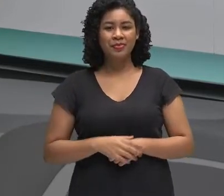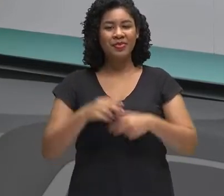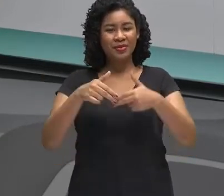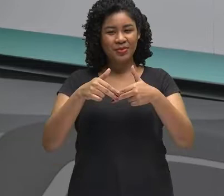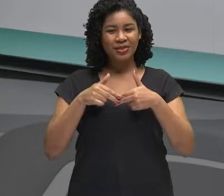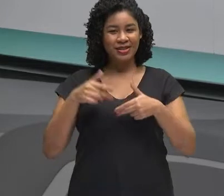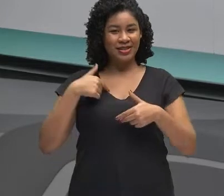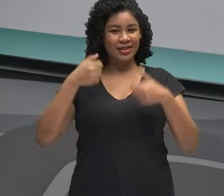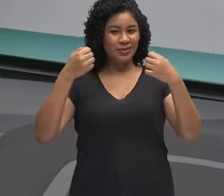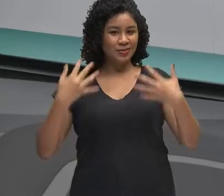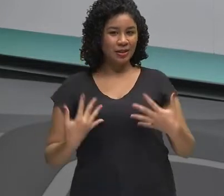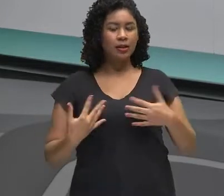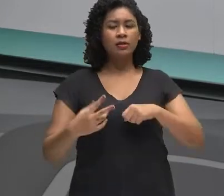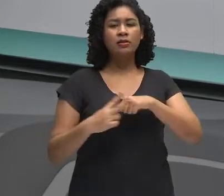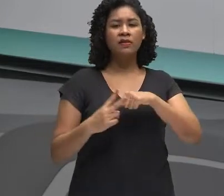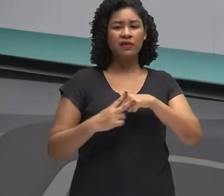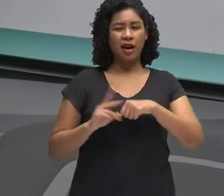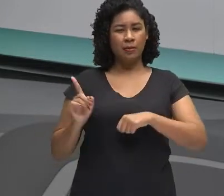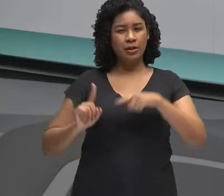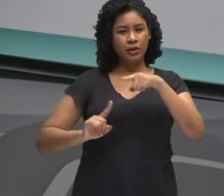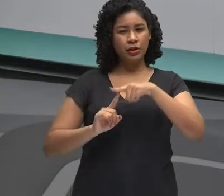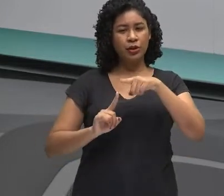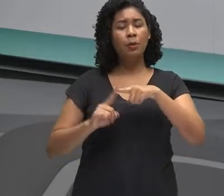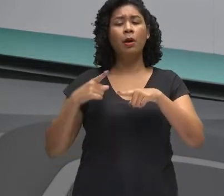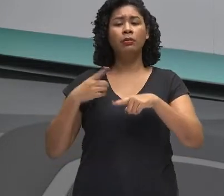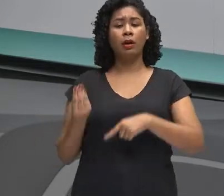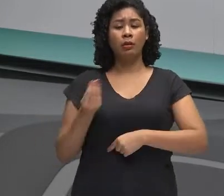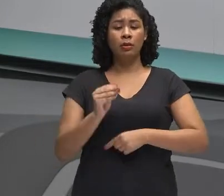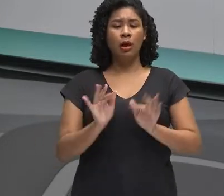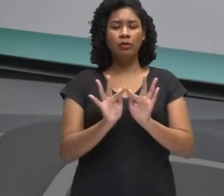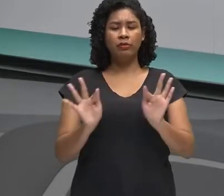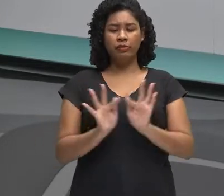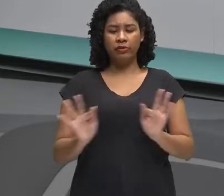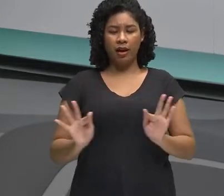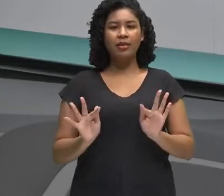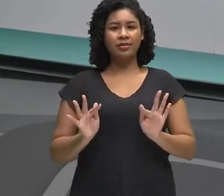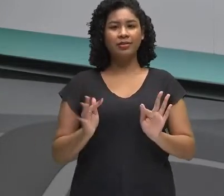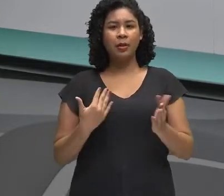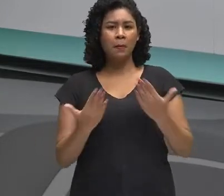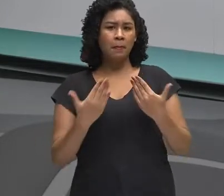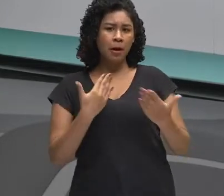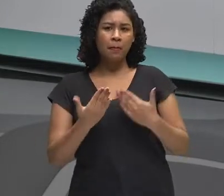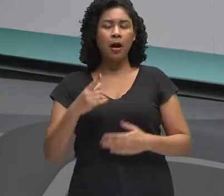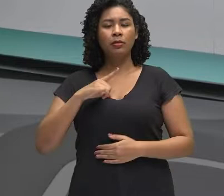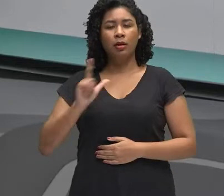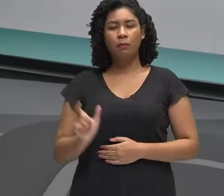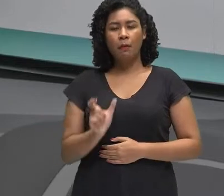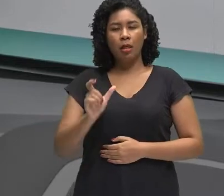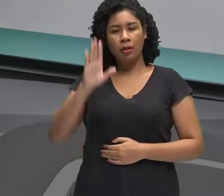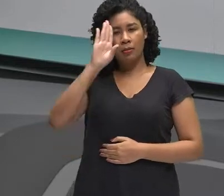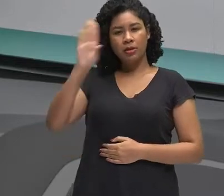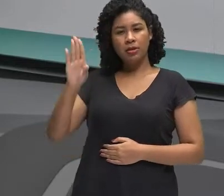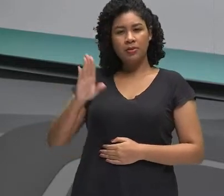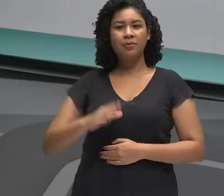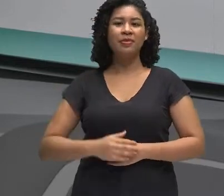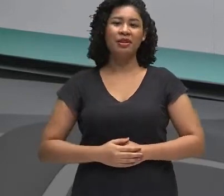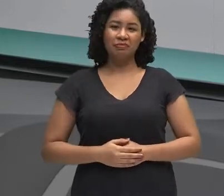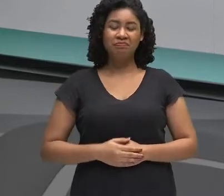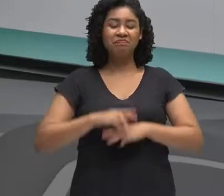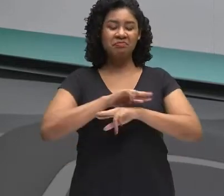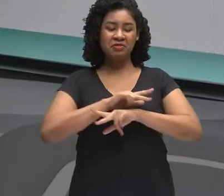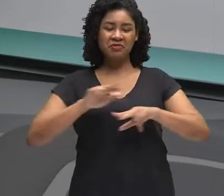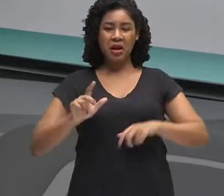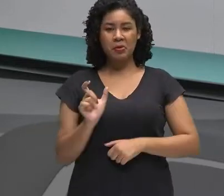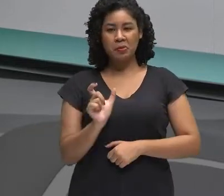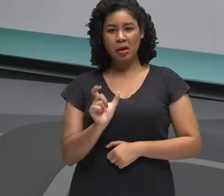esses irregular verbs estavam lá no diálogo e eles estavam em destaque. Drank, ate,